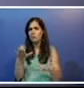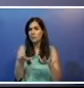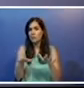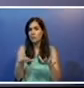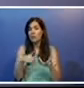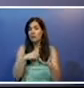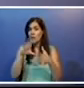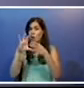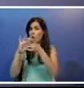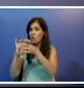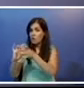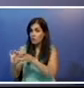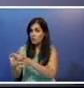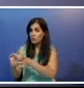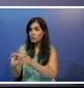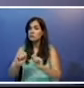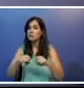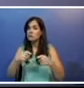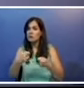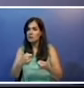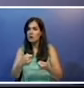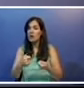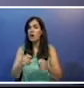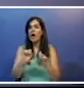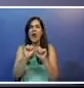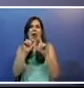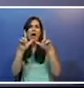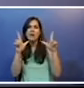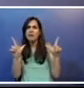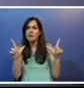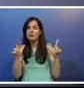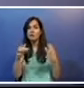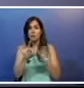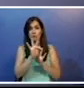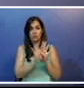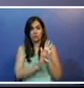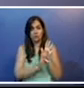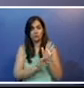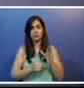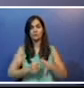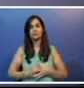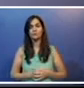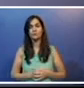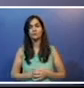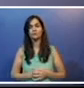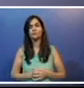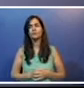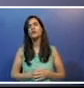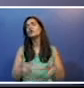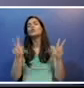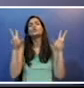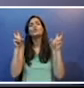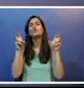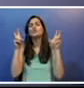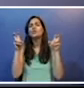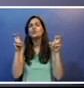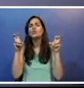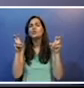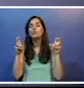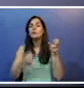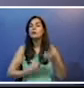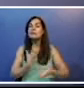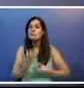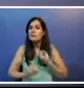dão coesão e clareza ao texto? A paragrafação está adequada? E sobre o título, é